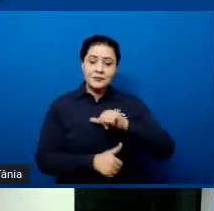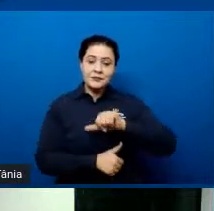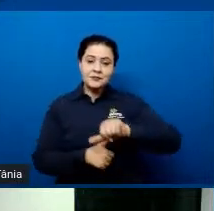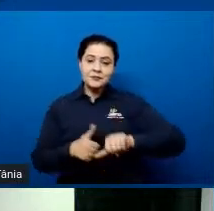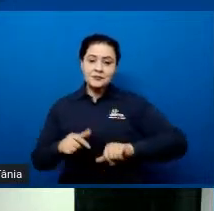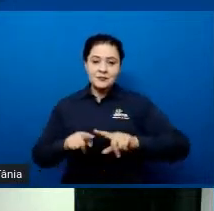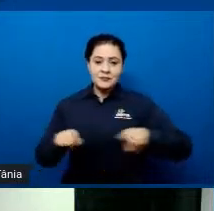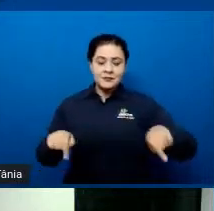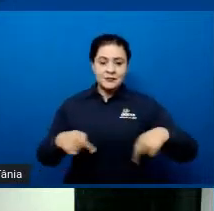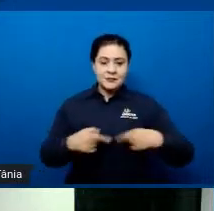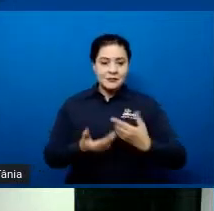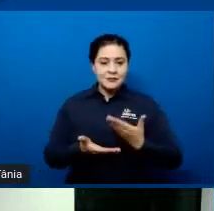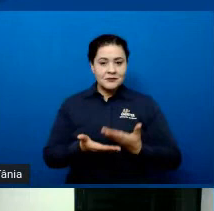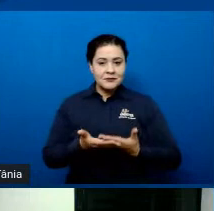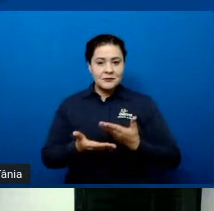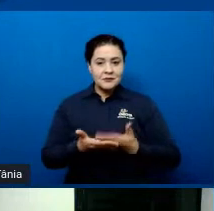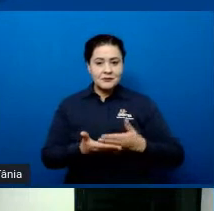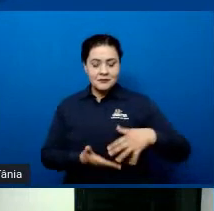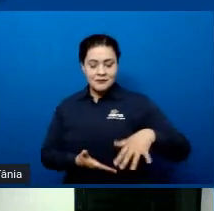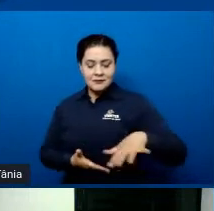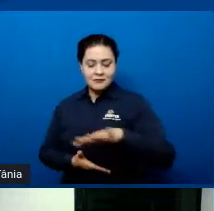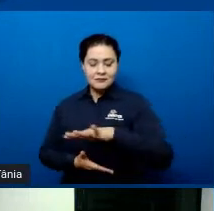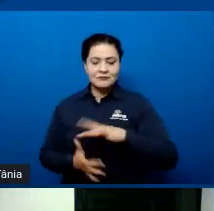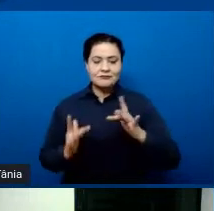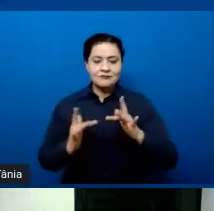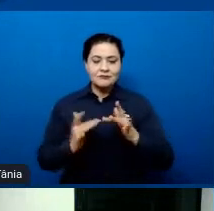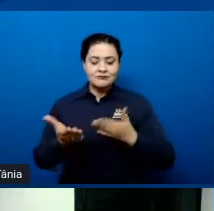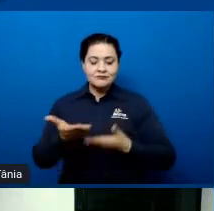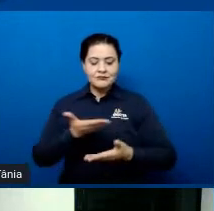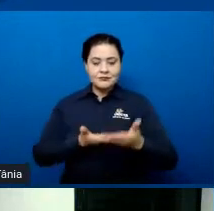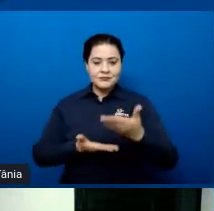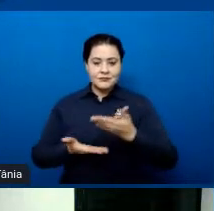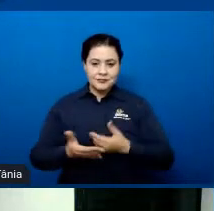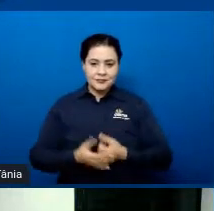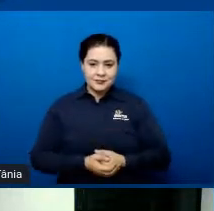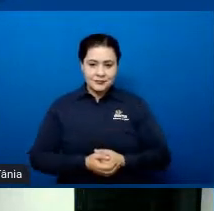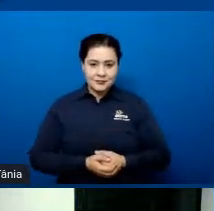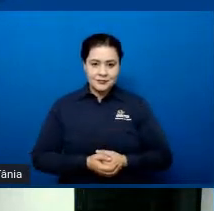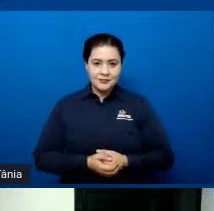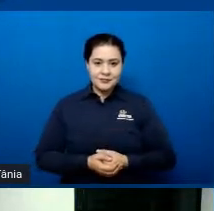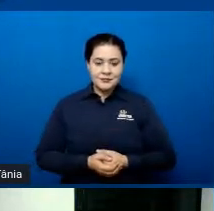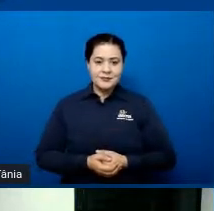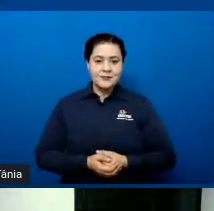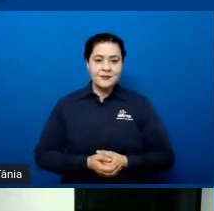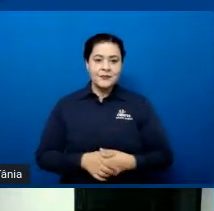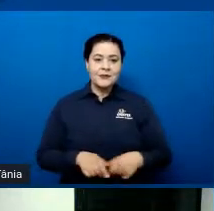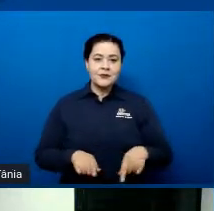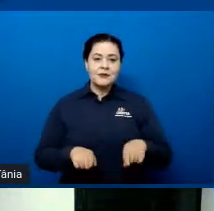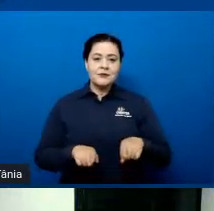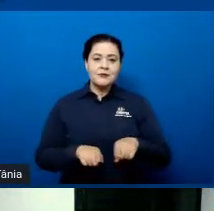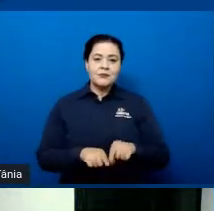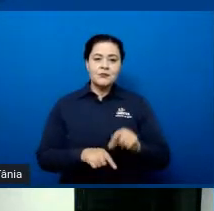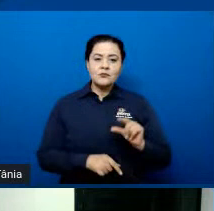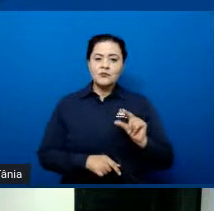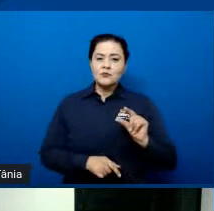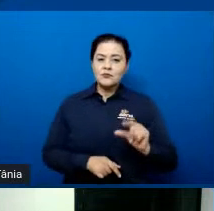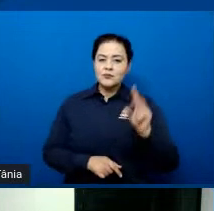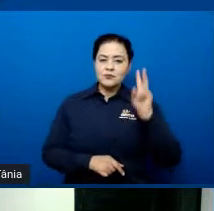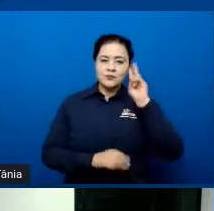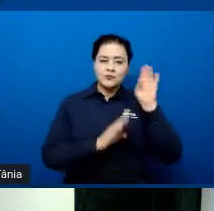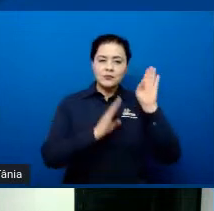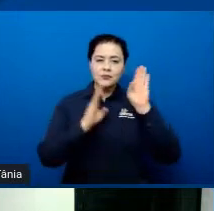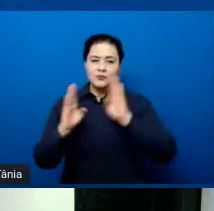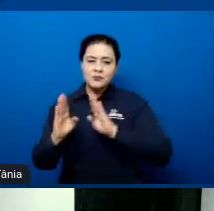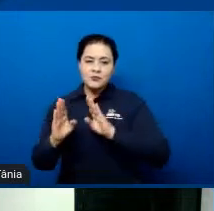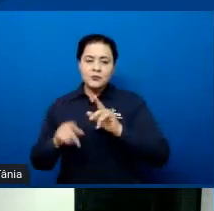alunos, né, em ambientes totalmente interativos. Então, Para vocês entenderem um pouquinho da minha história, eu sou